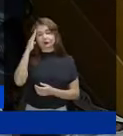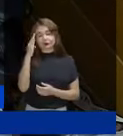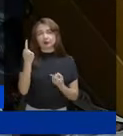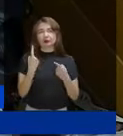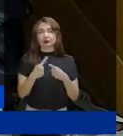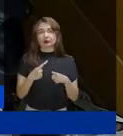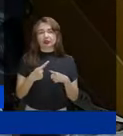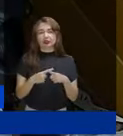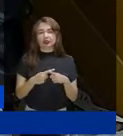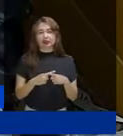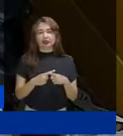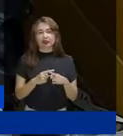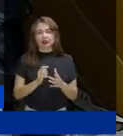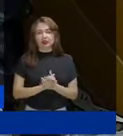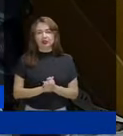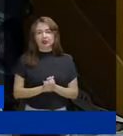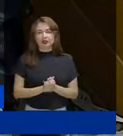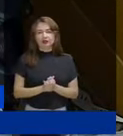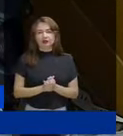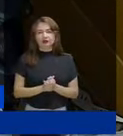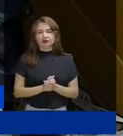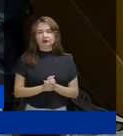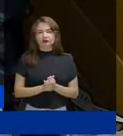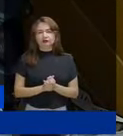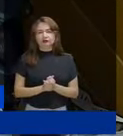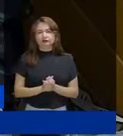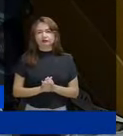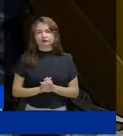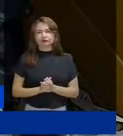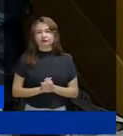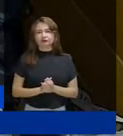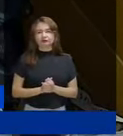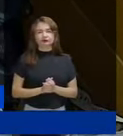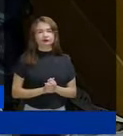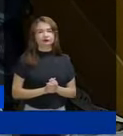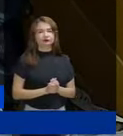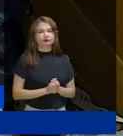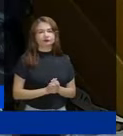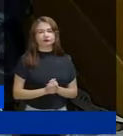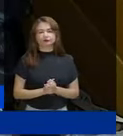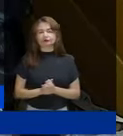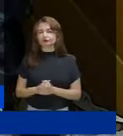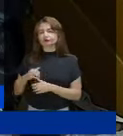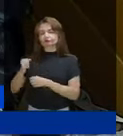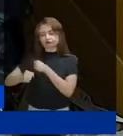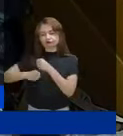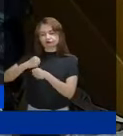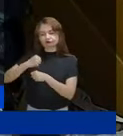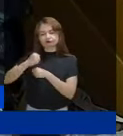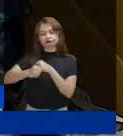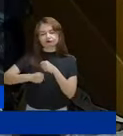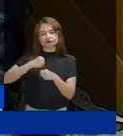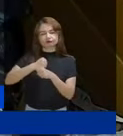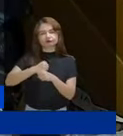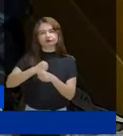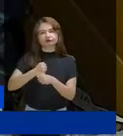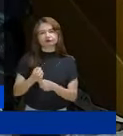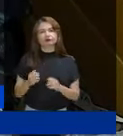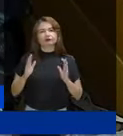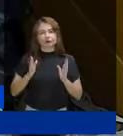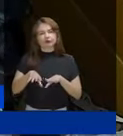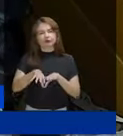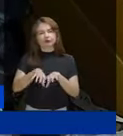principalmente porque pude, depois de alguns anos,